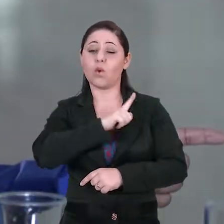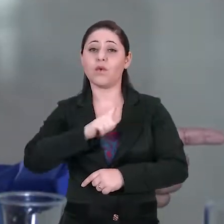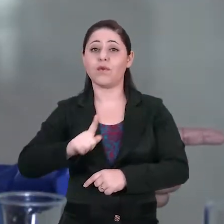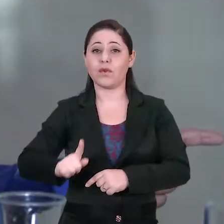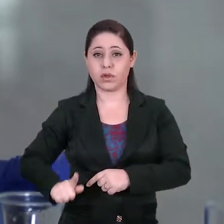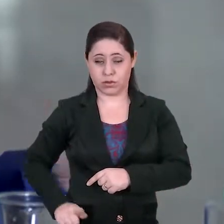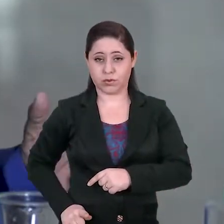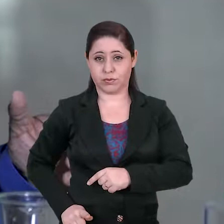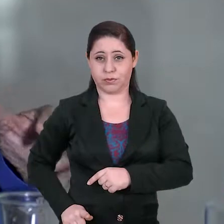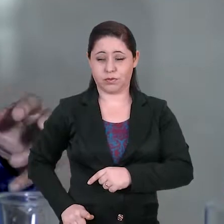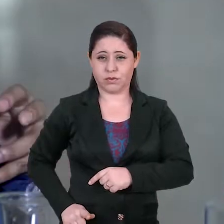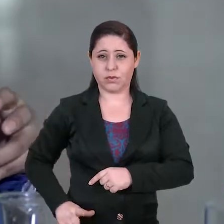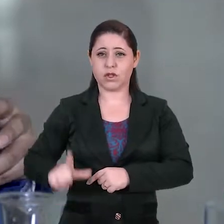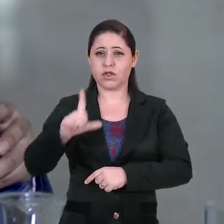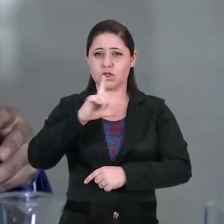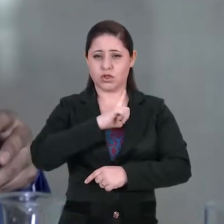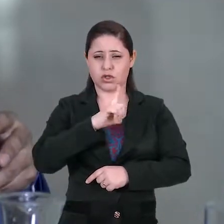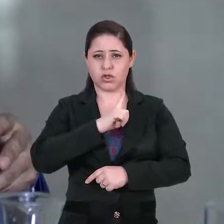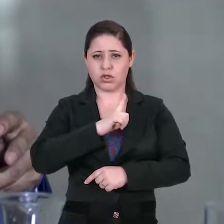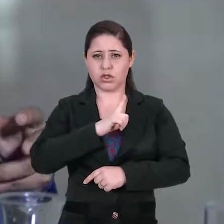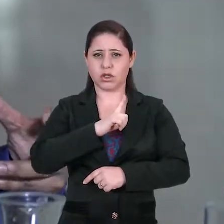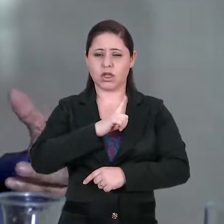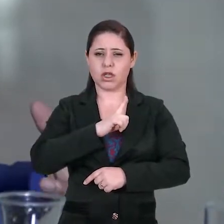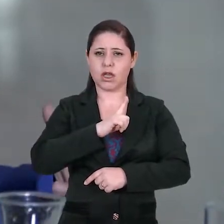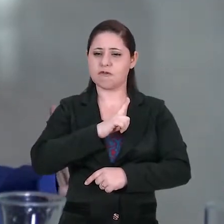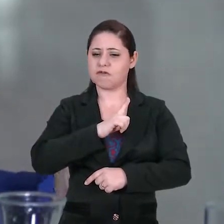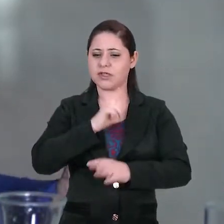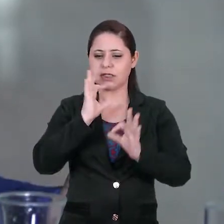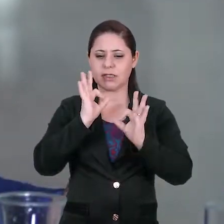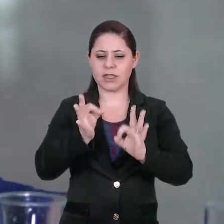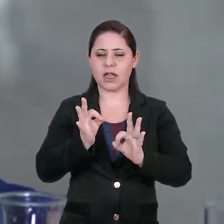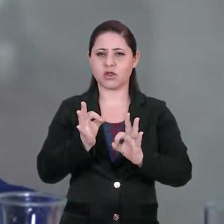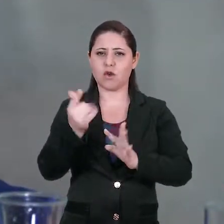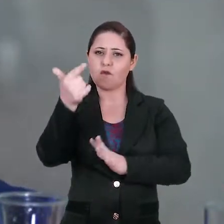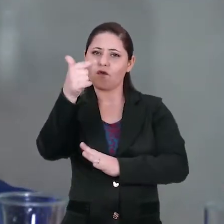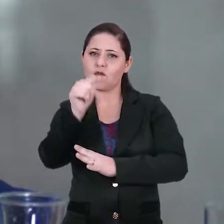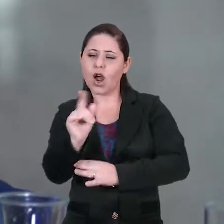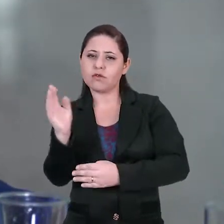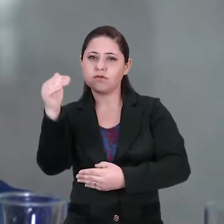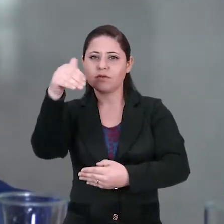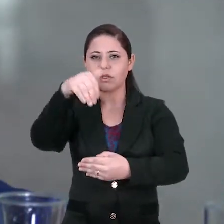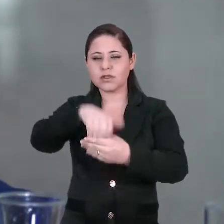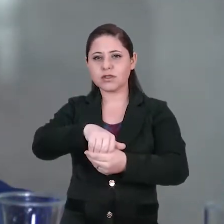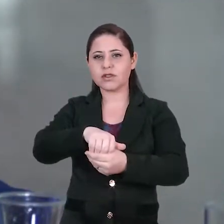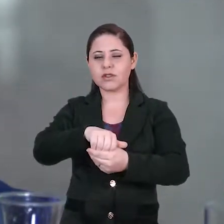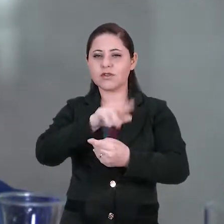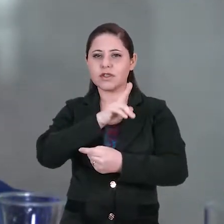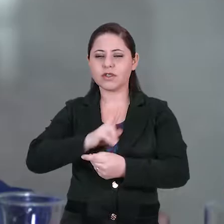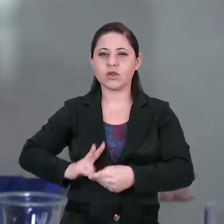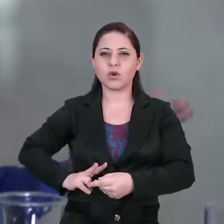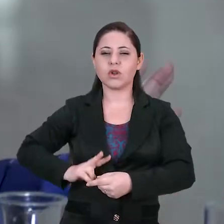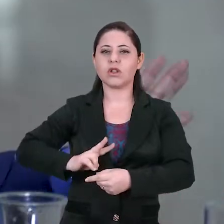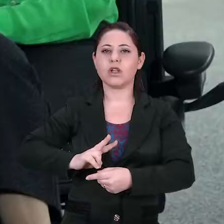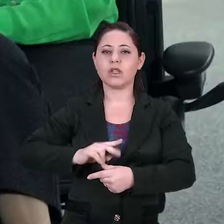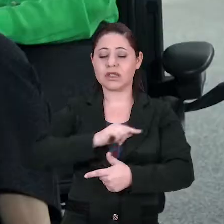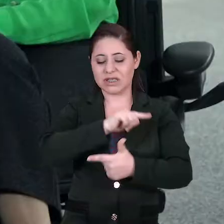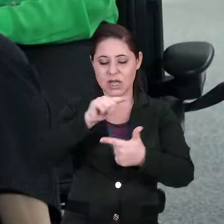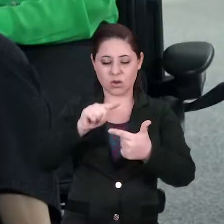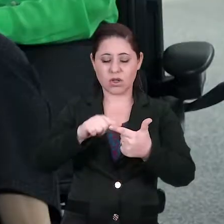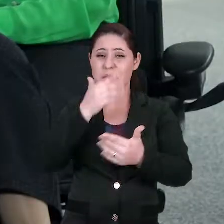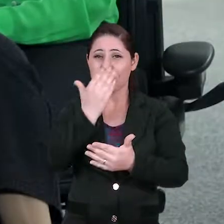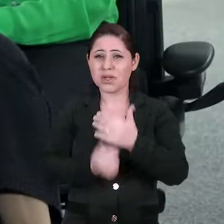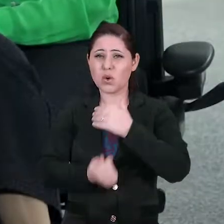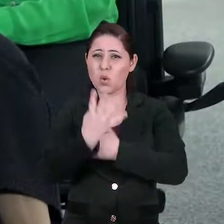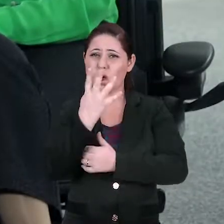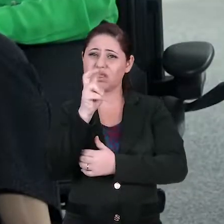governadora. Foi. Tinha uma reeleição garantida, foi para a disputa para o governo, chegou ao segundo turno, perdeu, se não me engano, por 4,